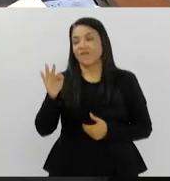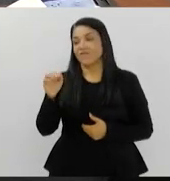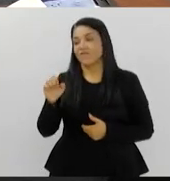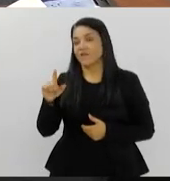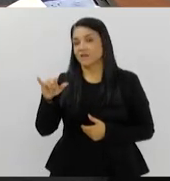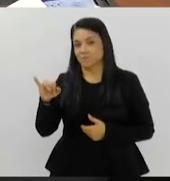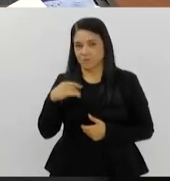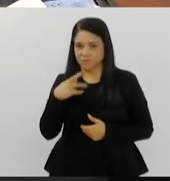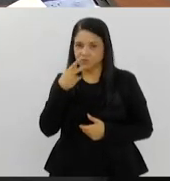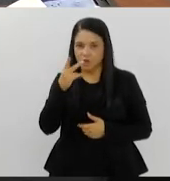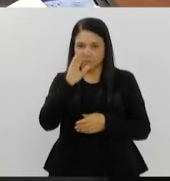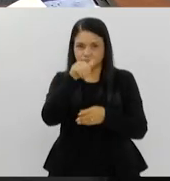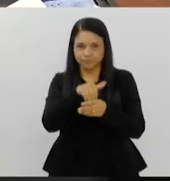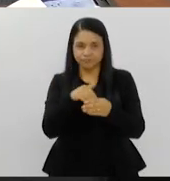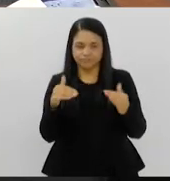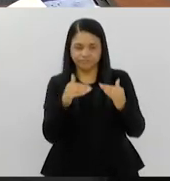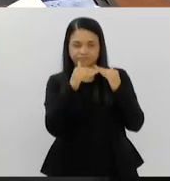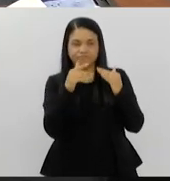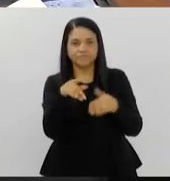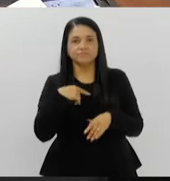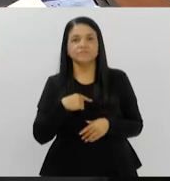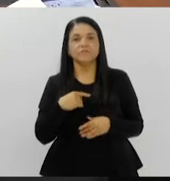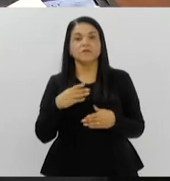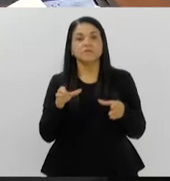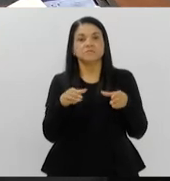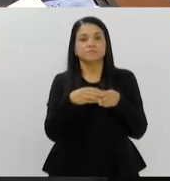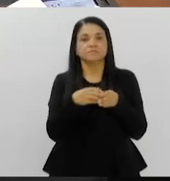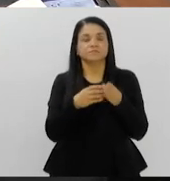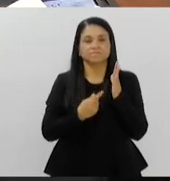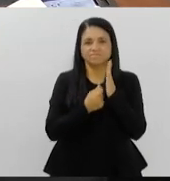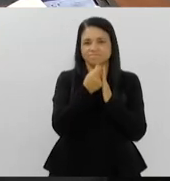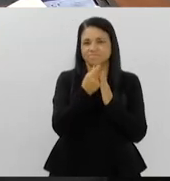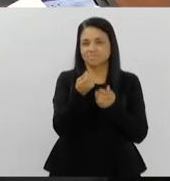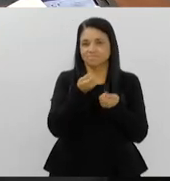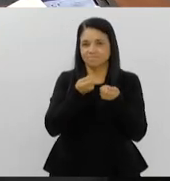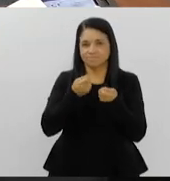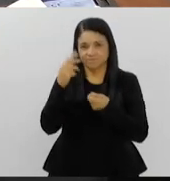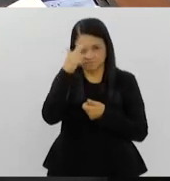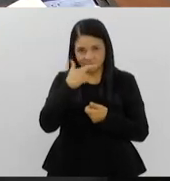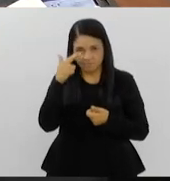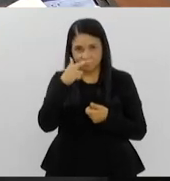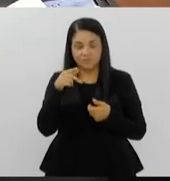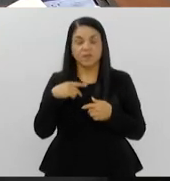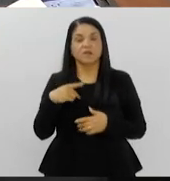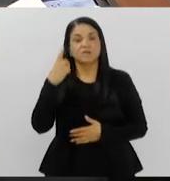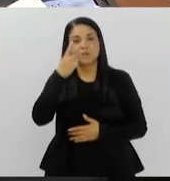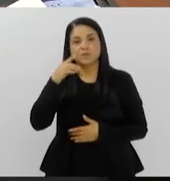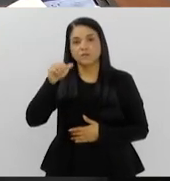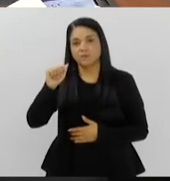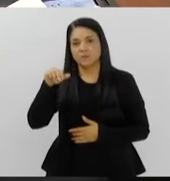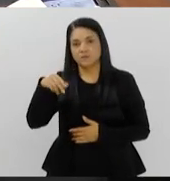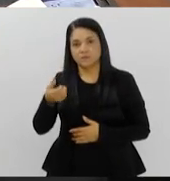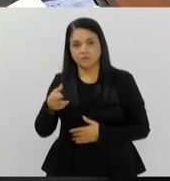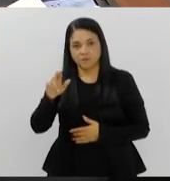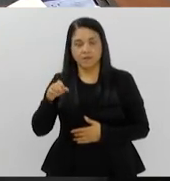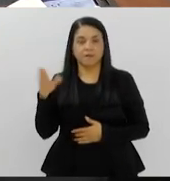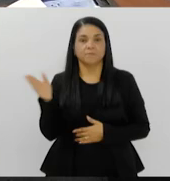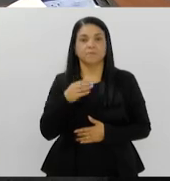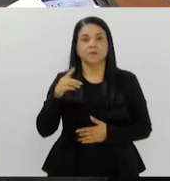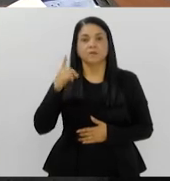presente. Pela Comissão de Orçamento, Finanças Financeira e Controle, deputado André Correia, deputado Carlos